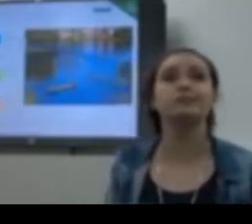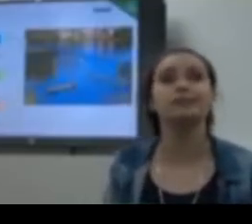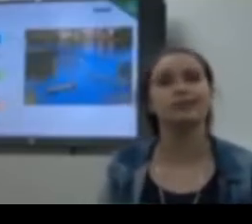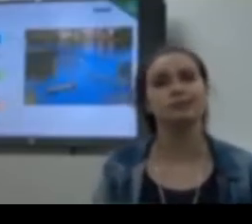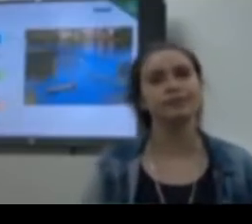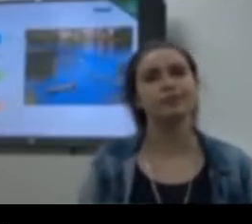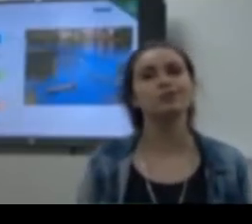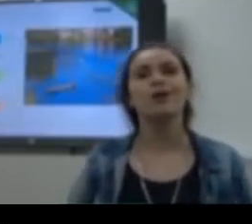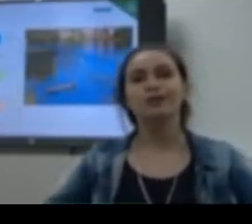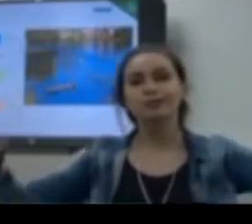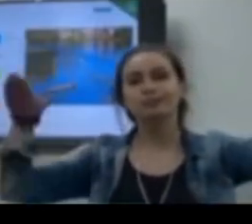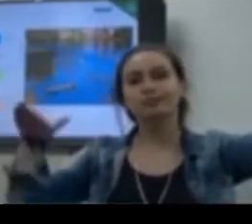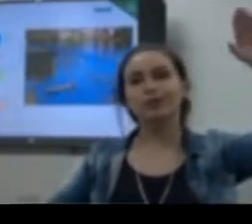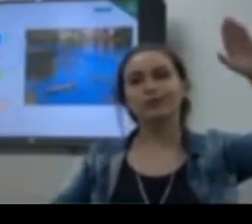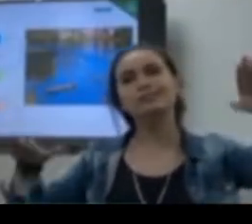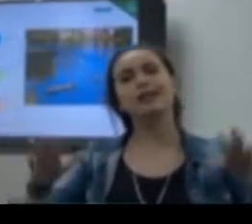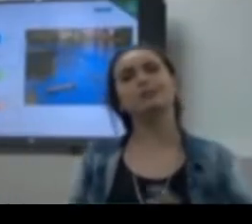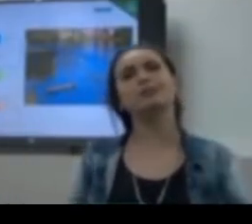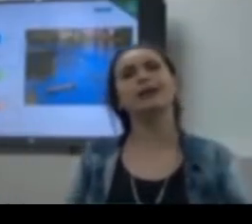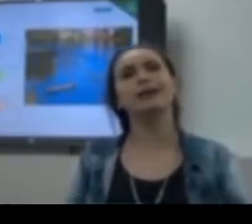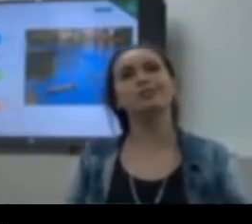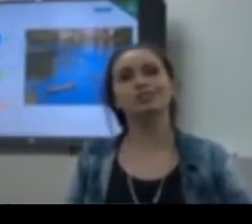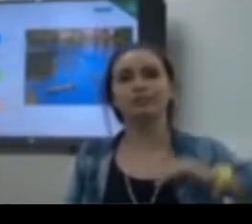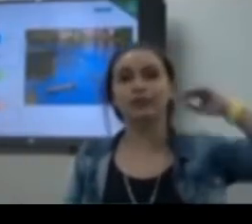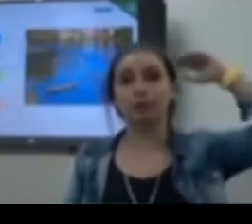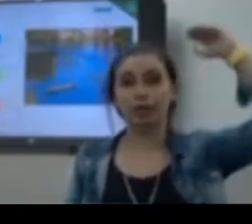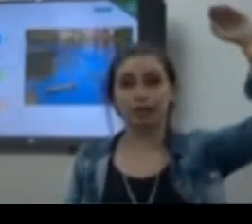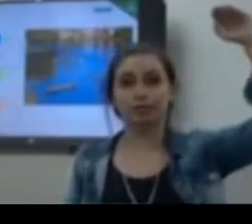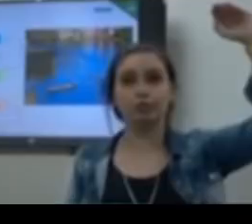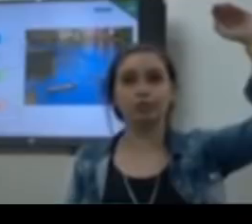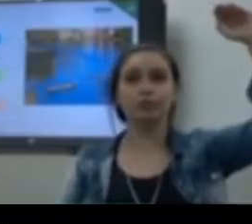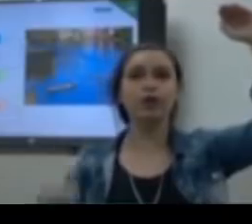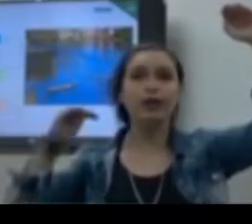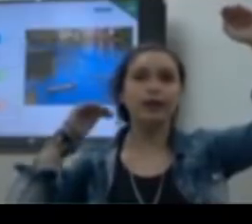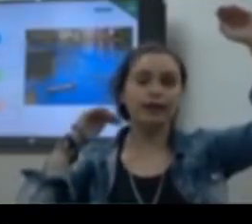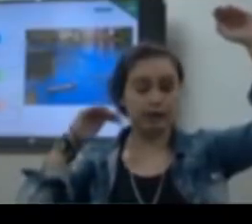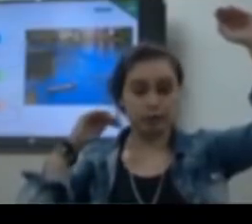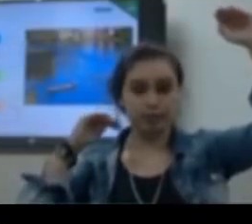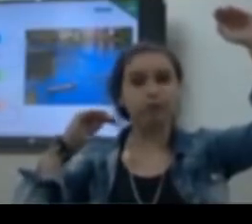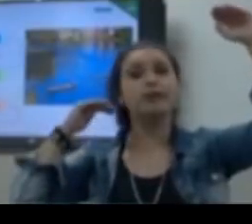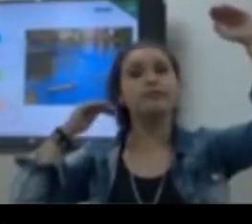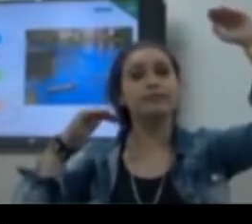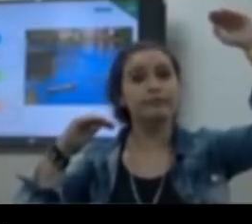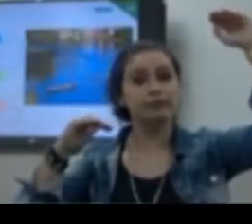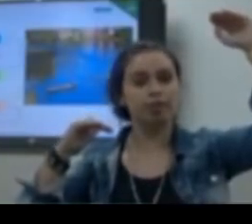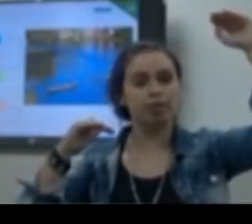úmidos, invernos secos e frios. 2 extremos também, né, gente? Verão quente e úmido,